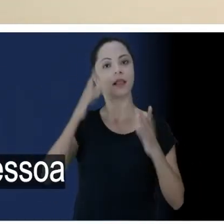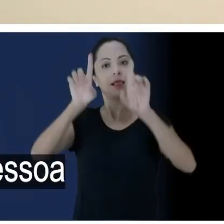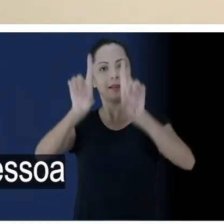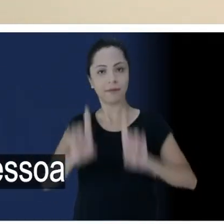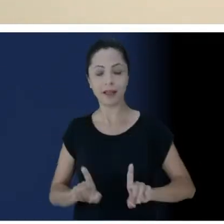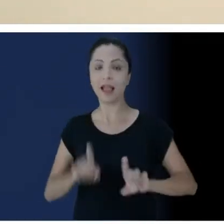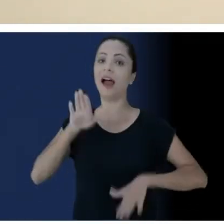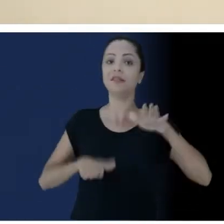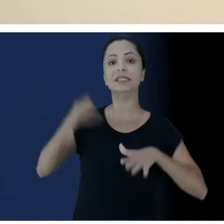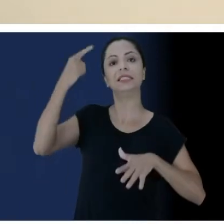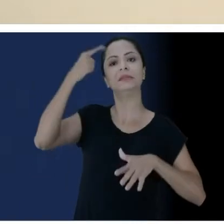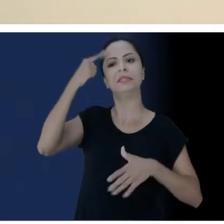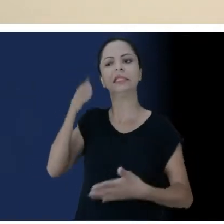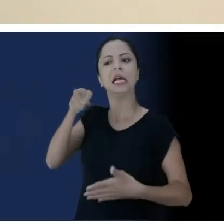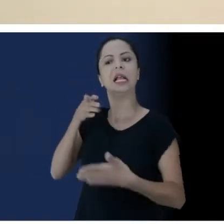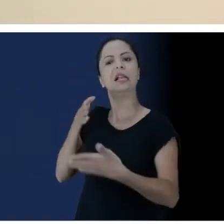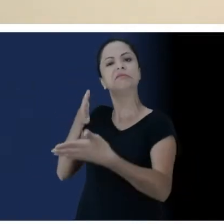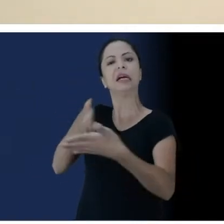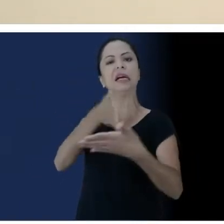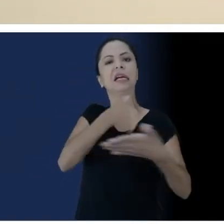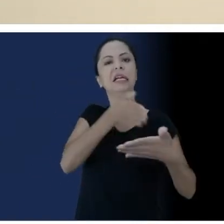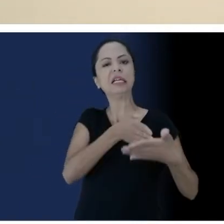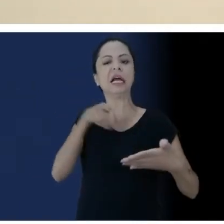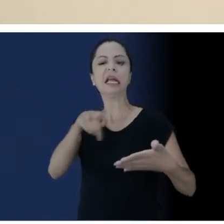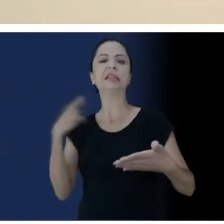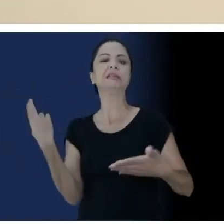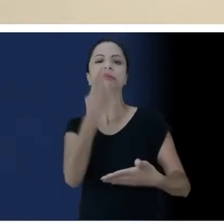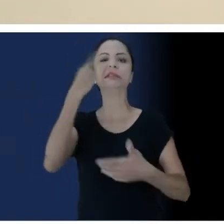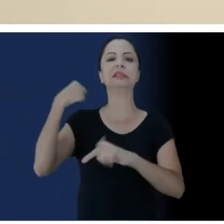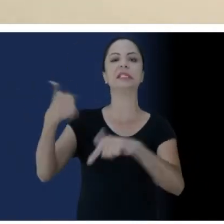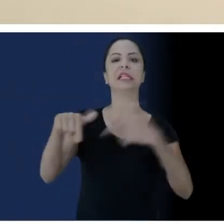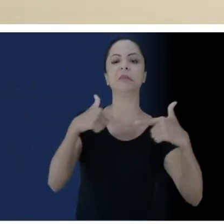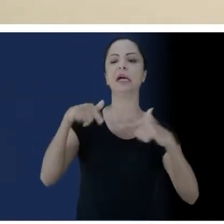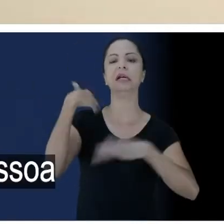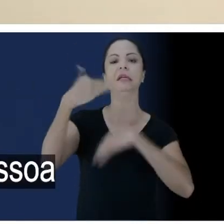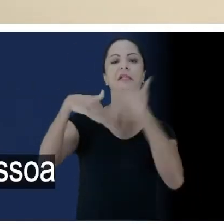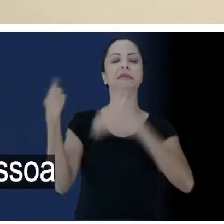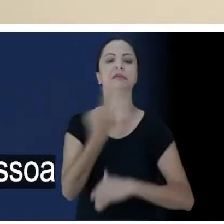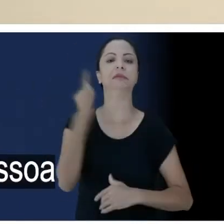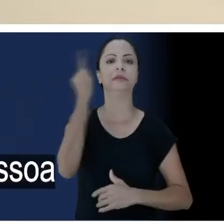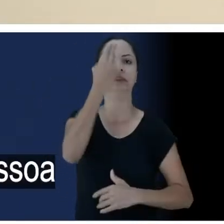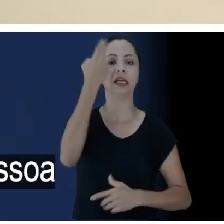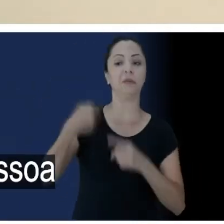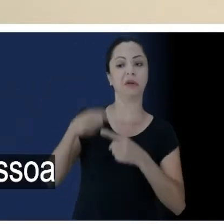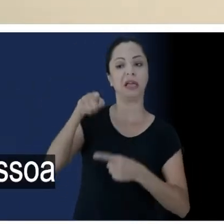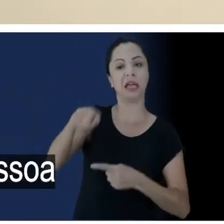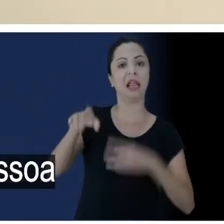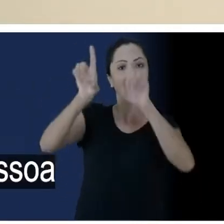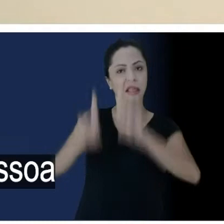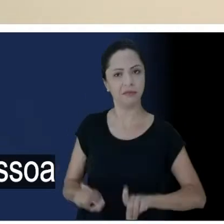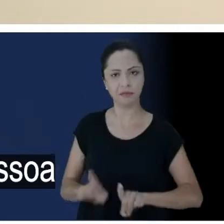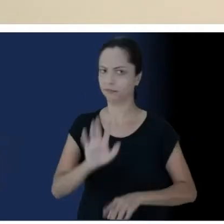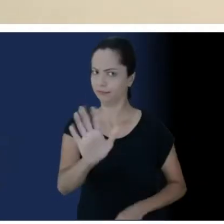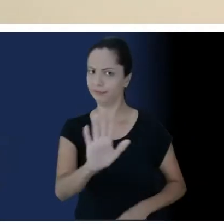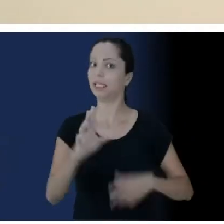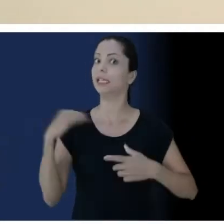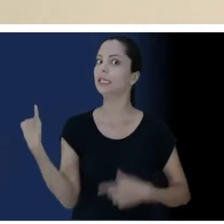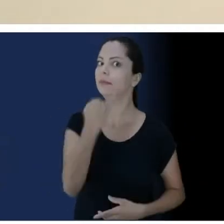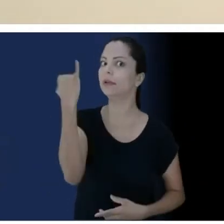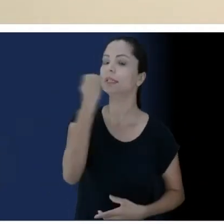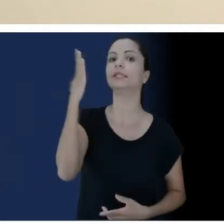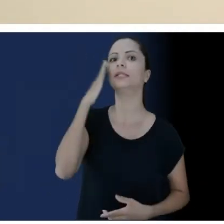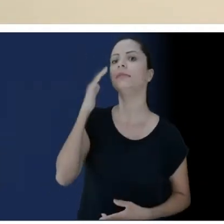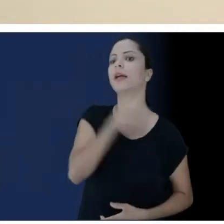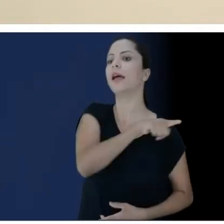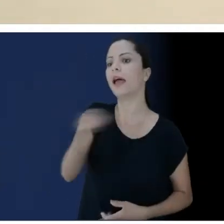acha que uma pessoa não pode se desenvolver ou trabalhar só porque ela tem uma deficiência. A gente precisa olhar para o potencial dessa pessoa e o que ela é